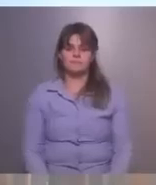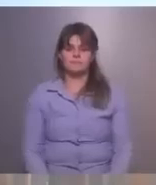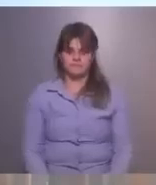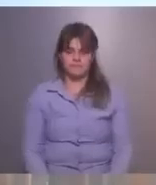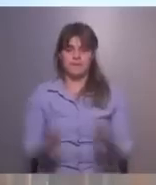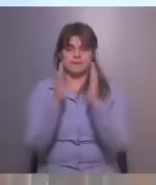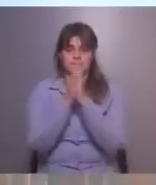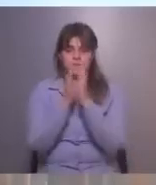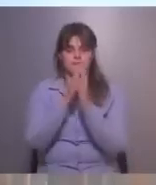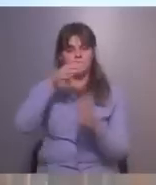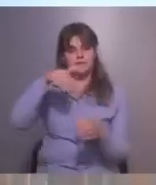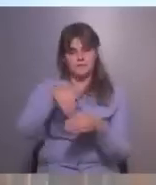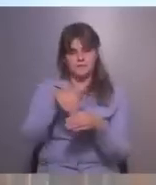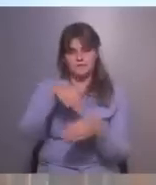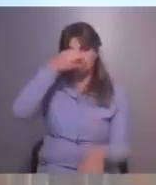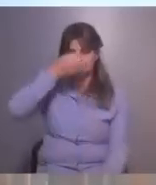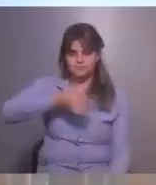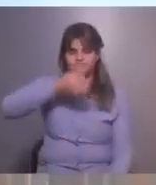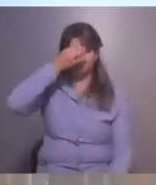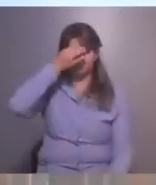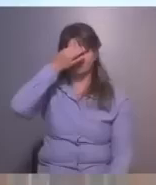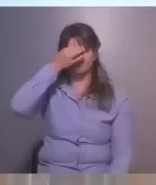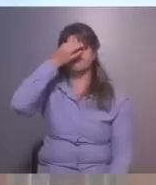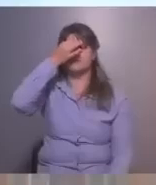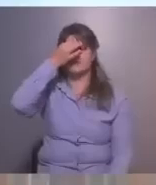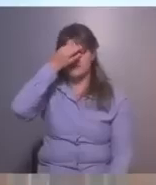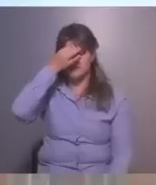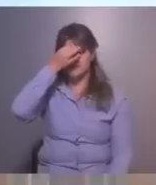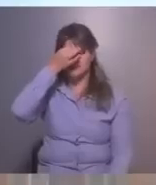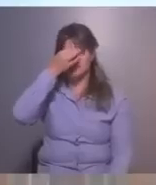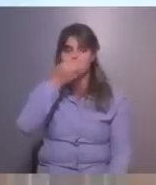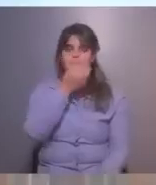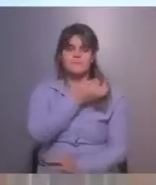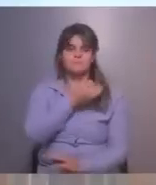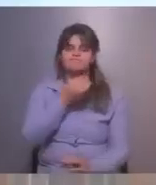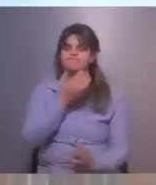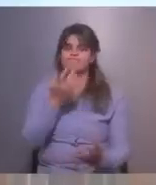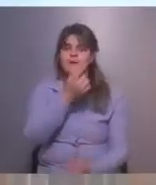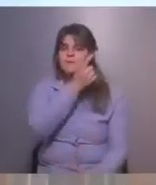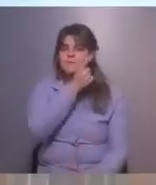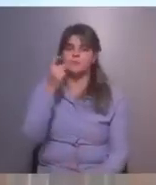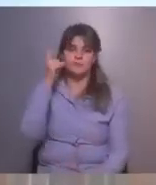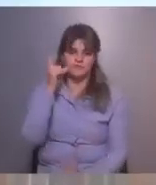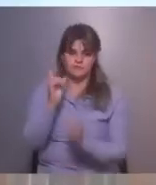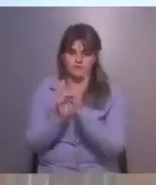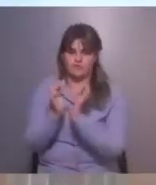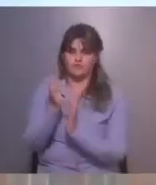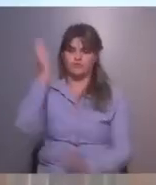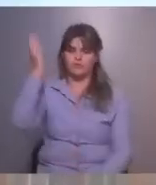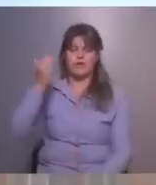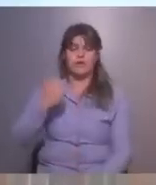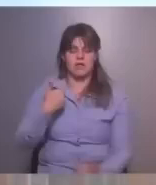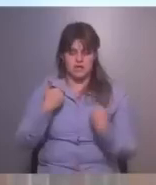Na Eucaristia cumpre-se assim, de modo excelente, a promessa de Jesus: